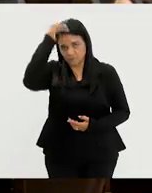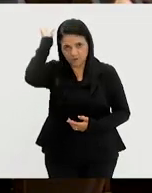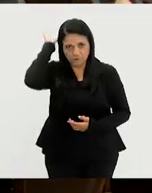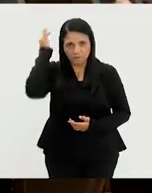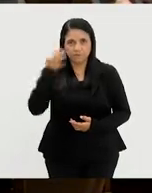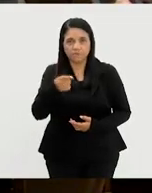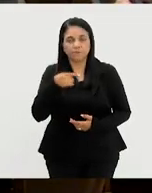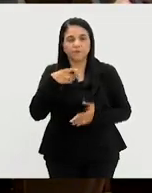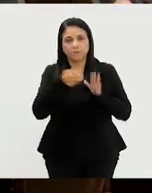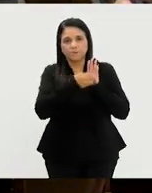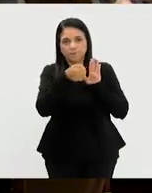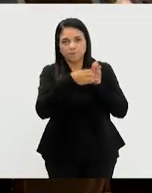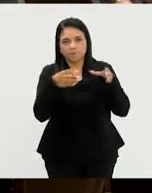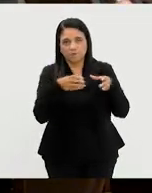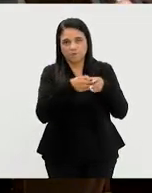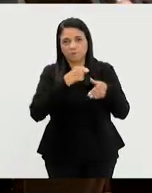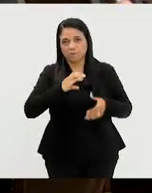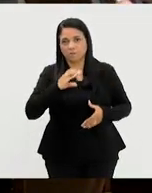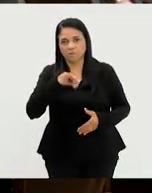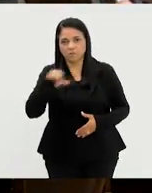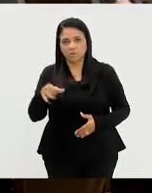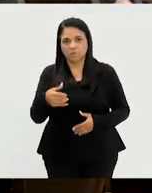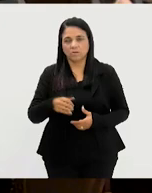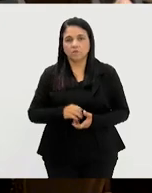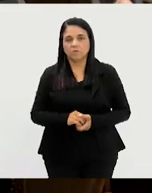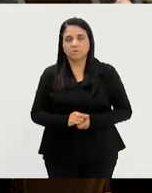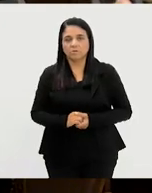em parecer pela comissão de constituição e